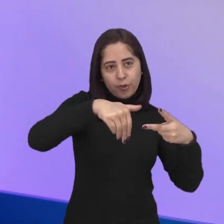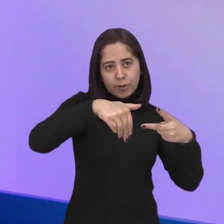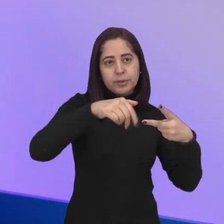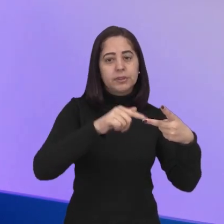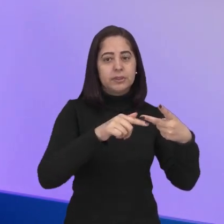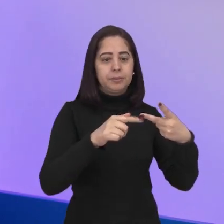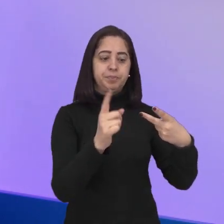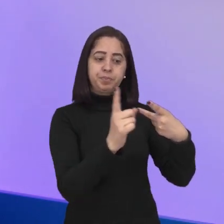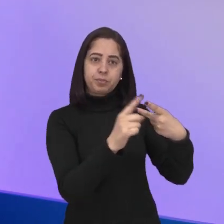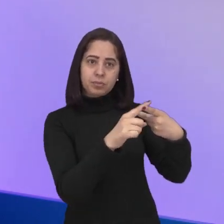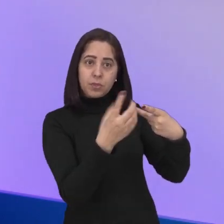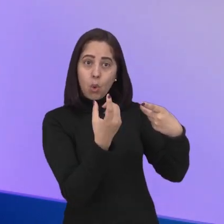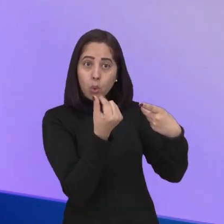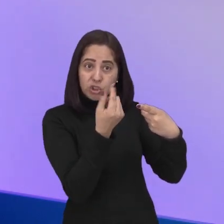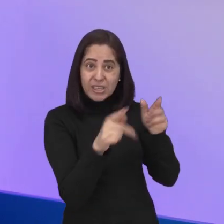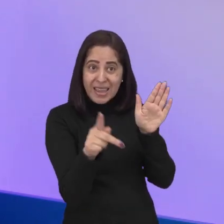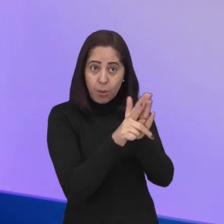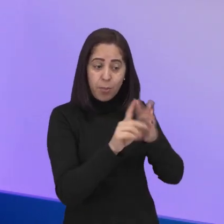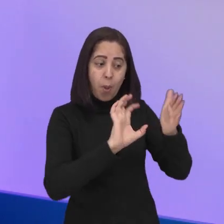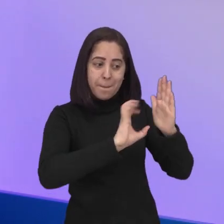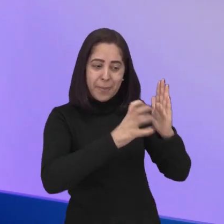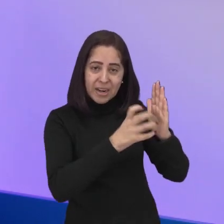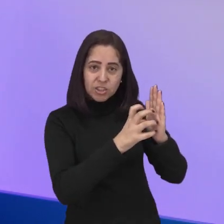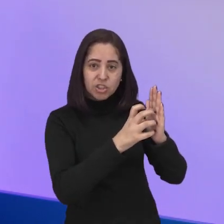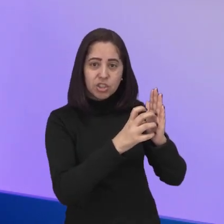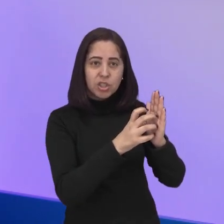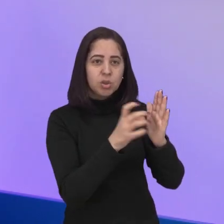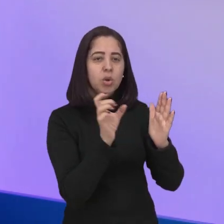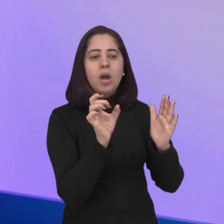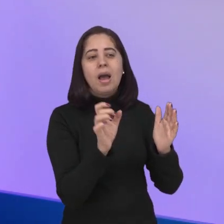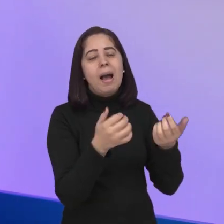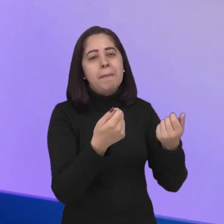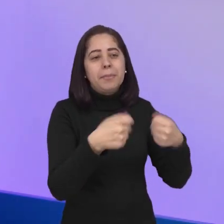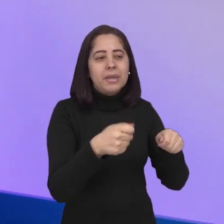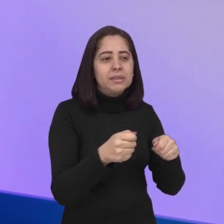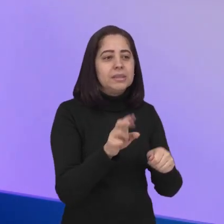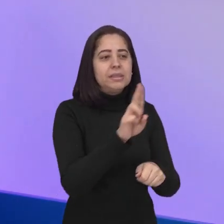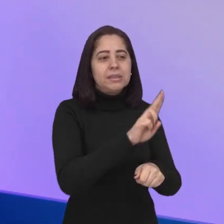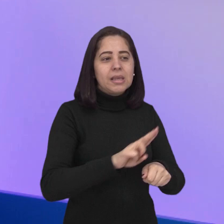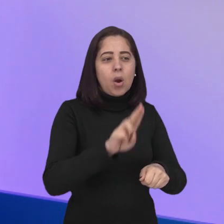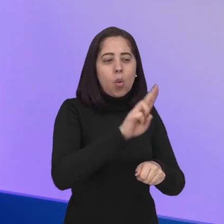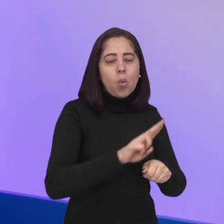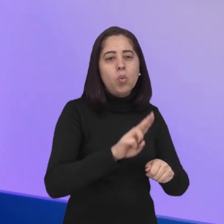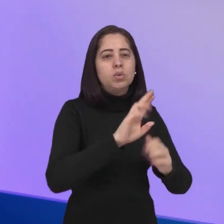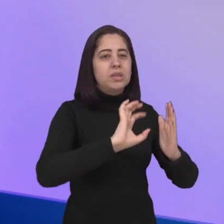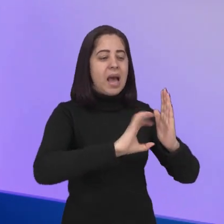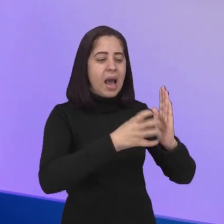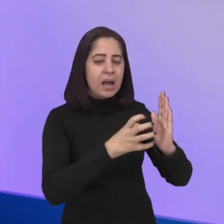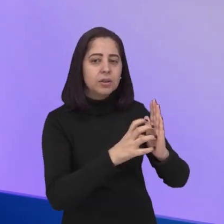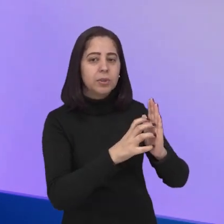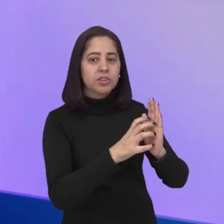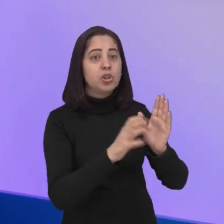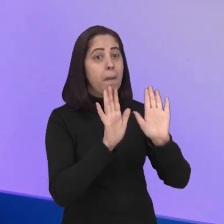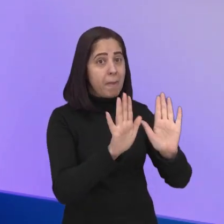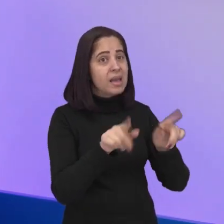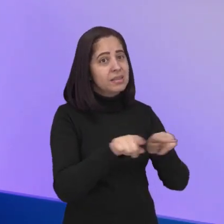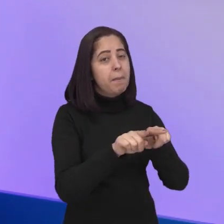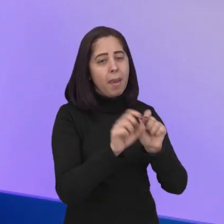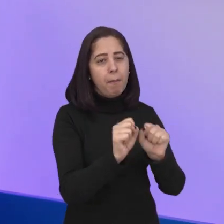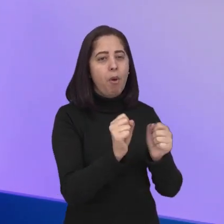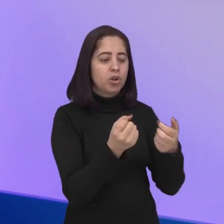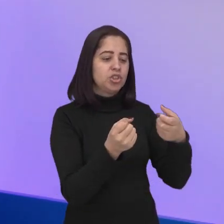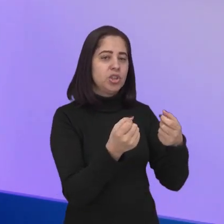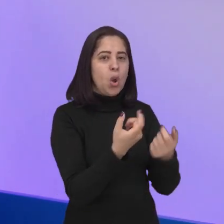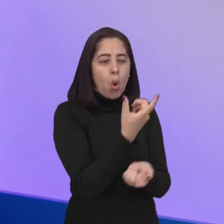para campanha. O fundo partidário ele é utilizado para manutenção do partido político, mas uma parte dele também pode